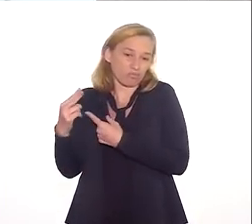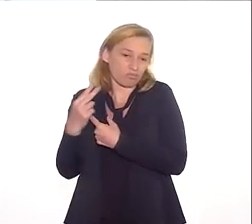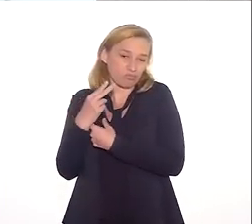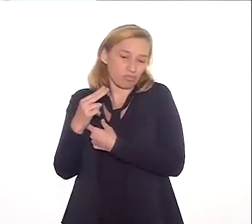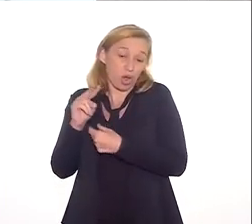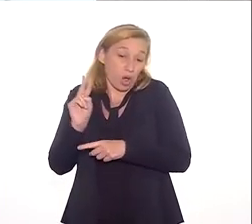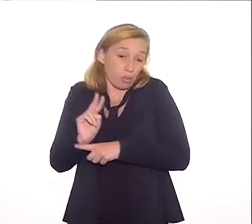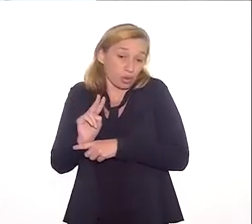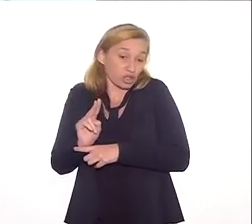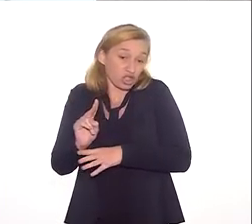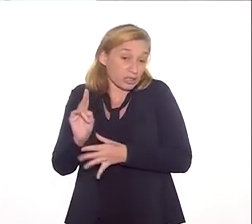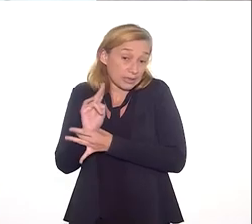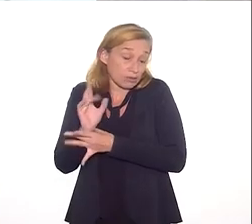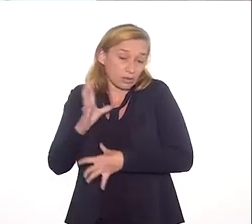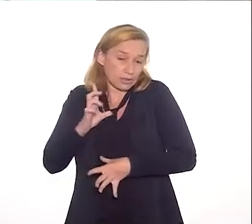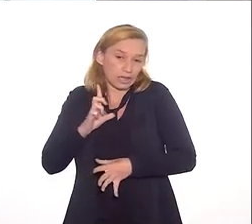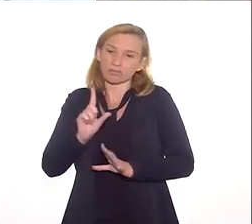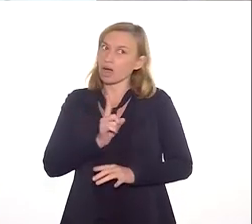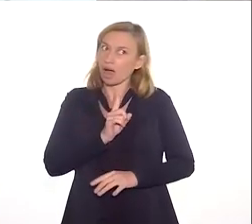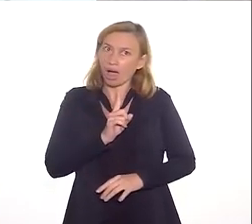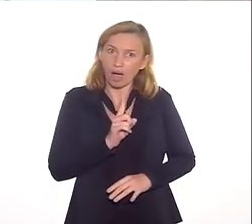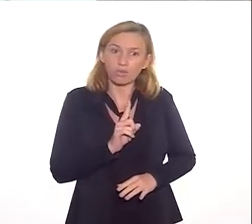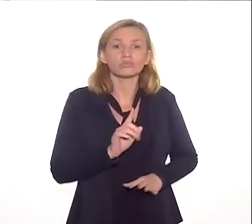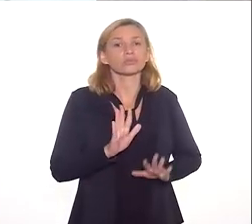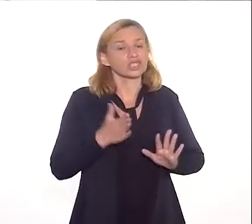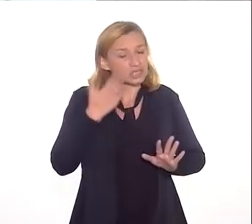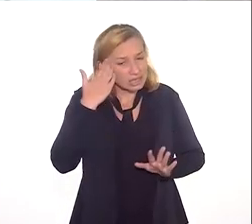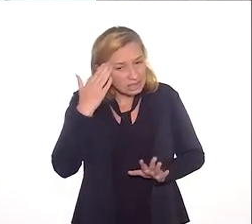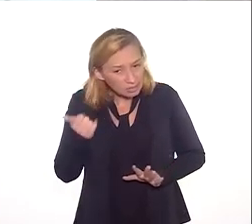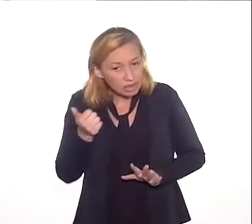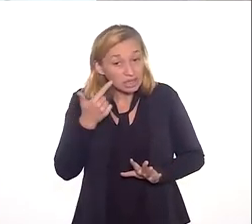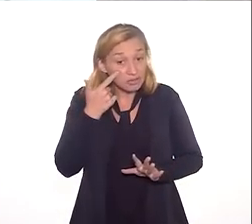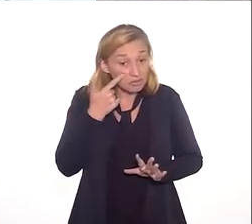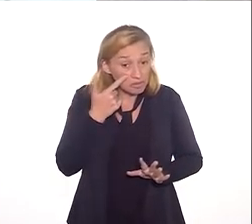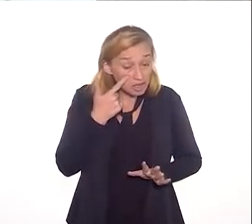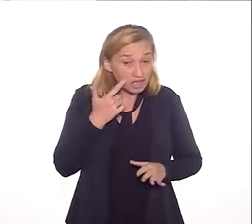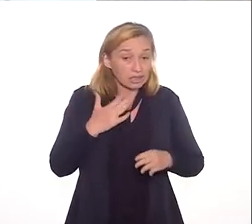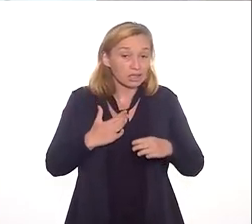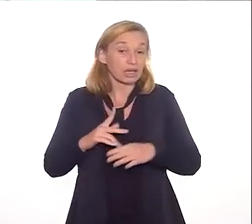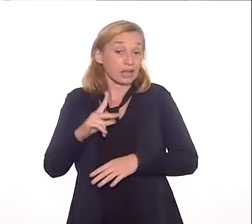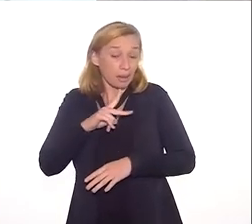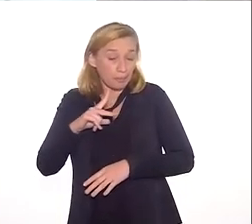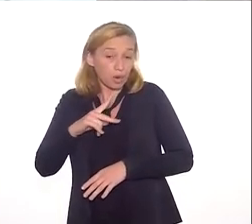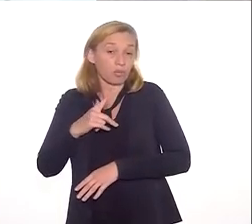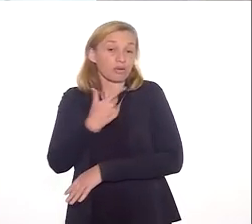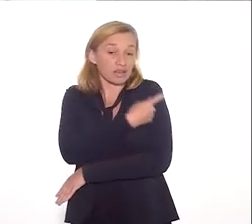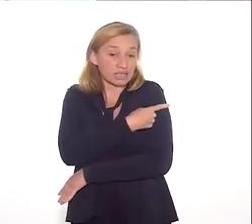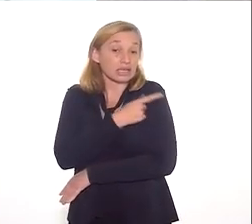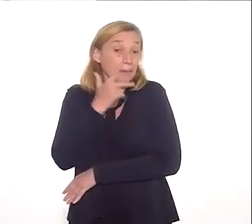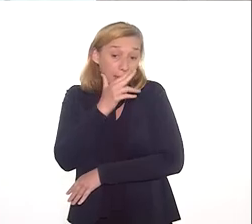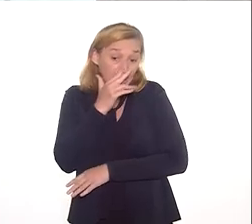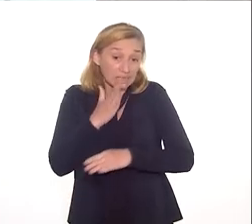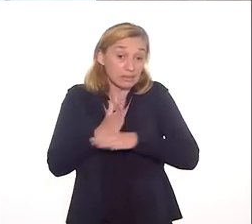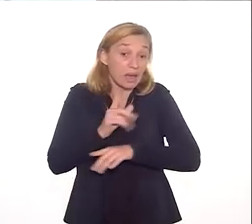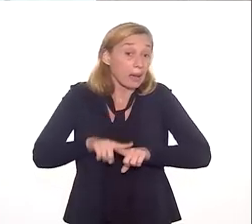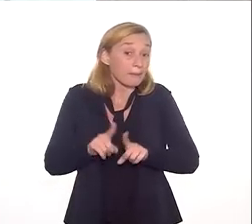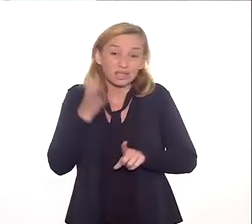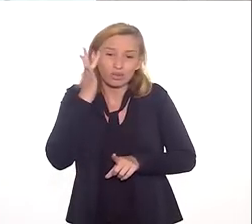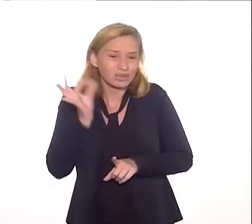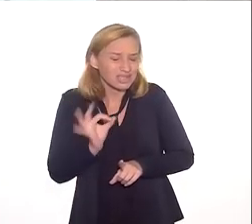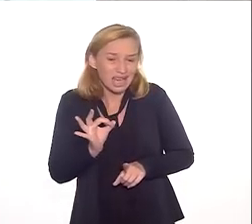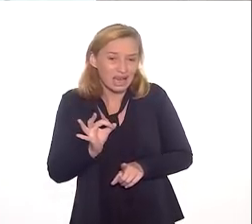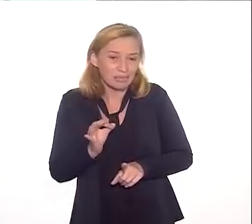tudo protegido. Não, a gente não sabe, tá? A gente está vendo que passam, na própria vacinação também parece que